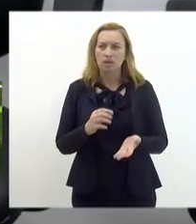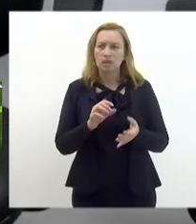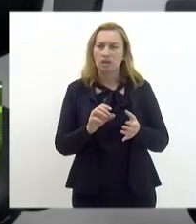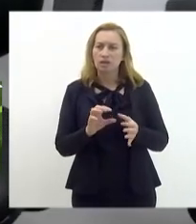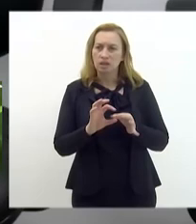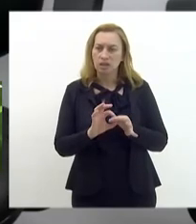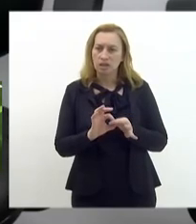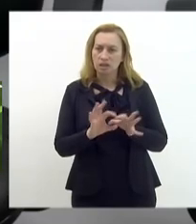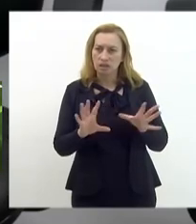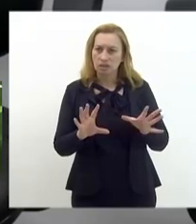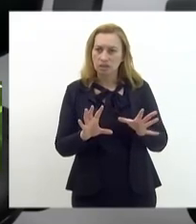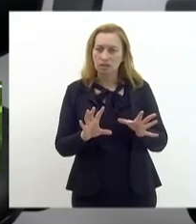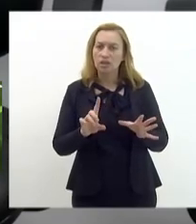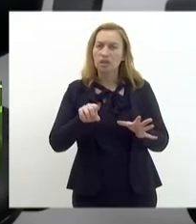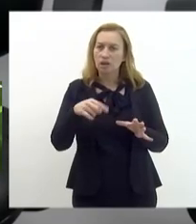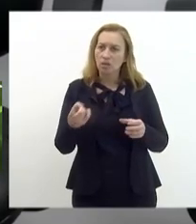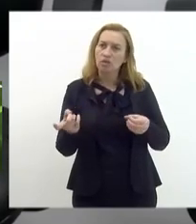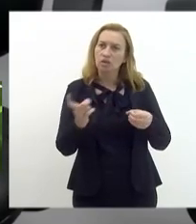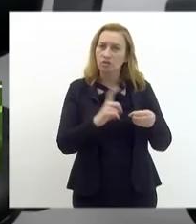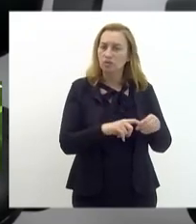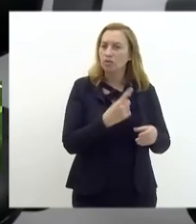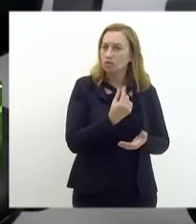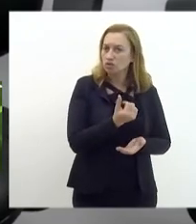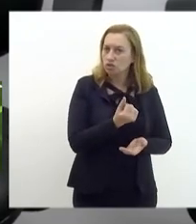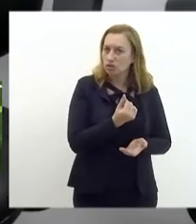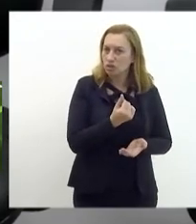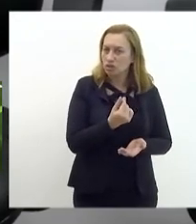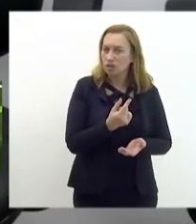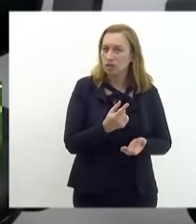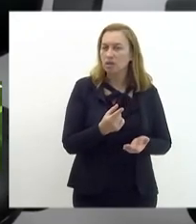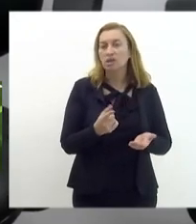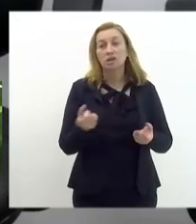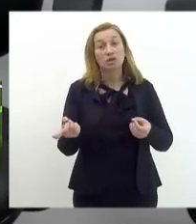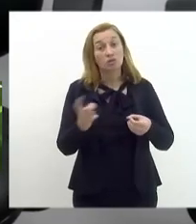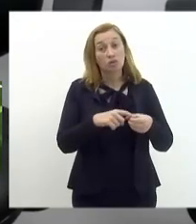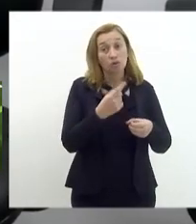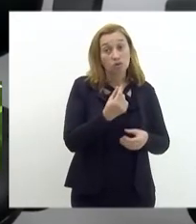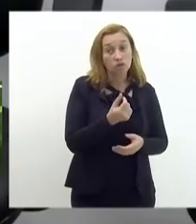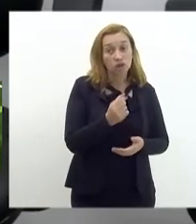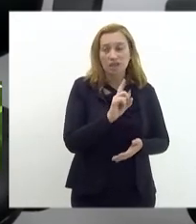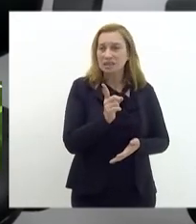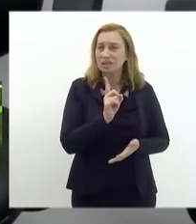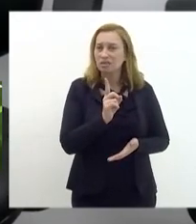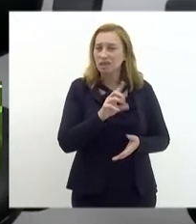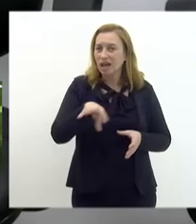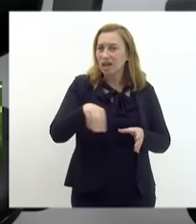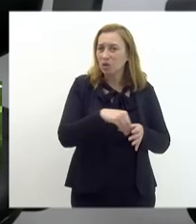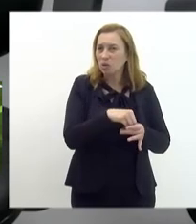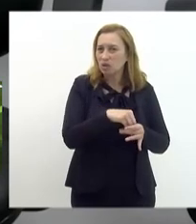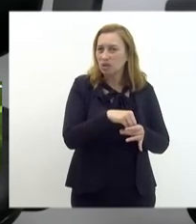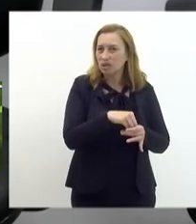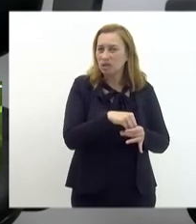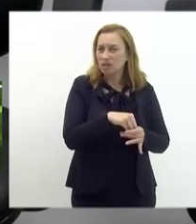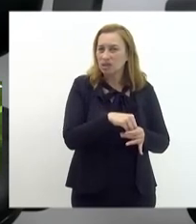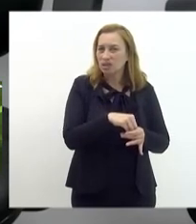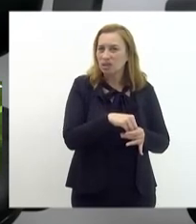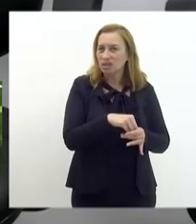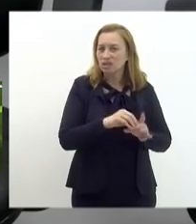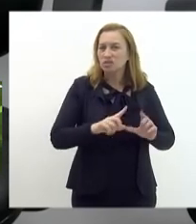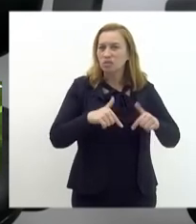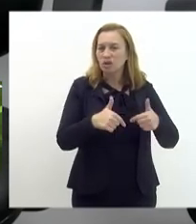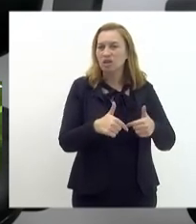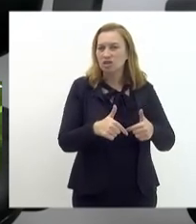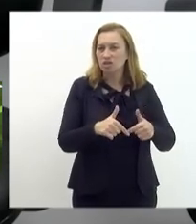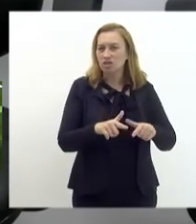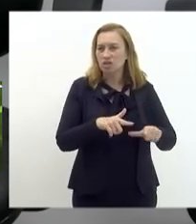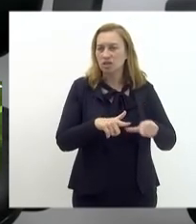de ressarcimento. Essa questão de ressarcimento ela não está incluída na ação civil